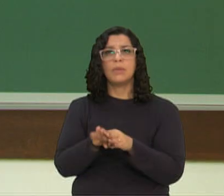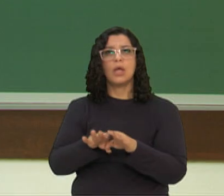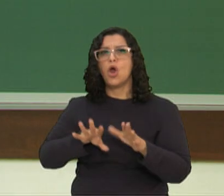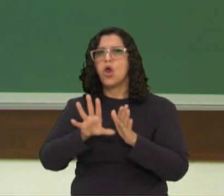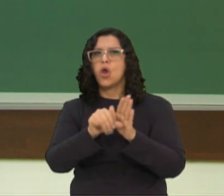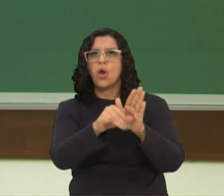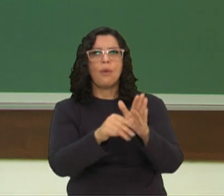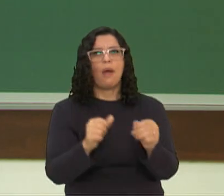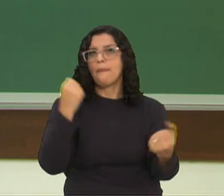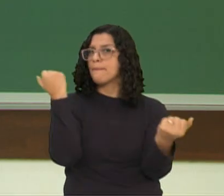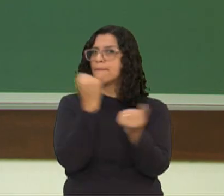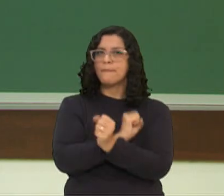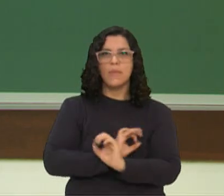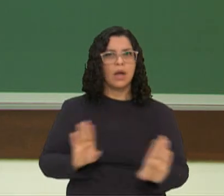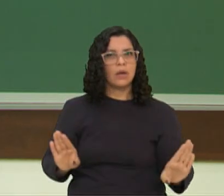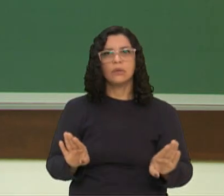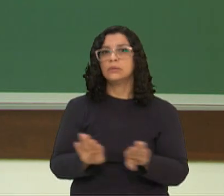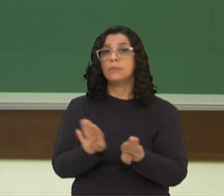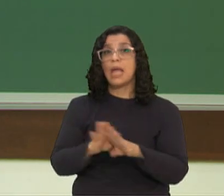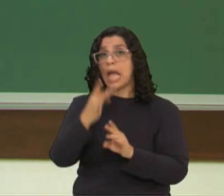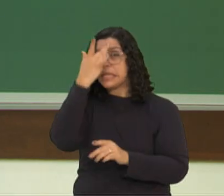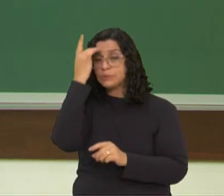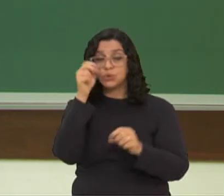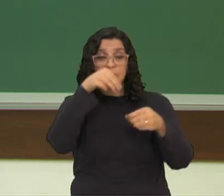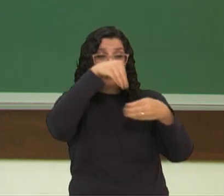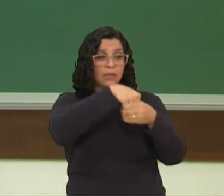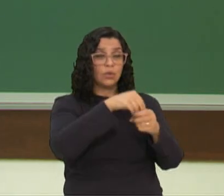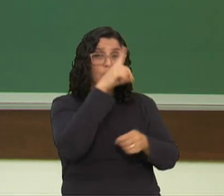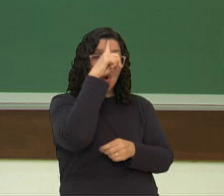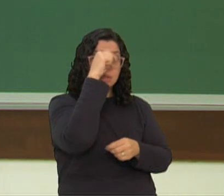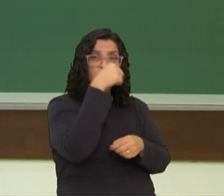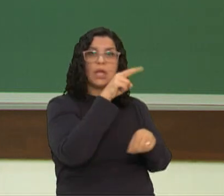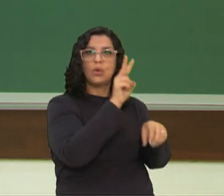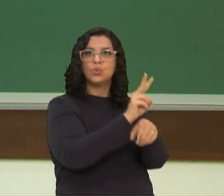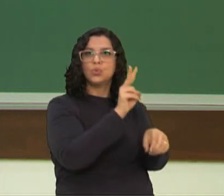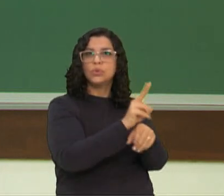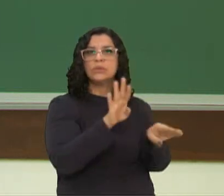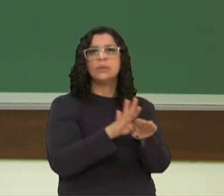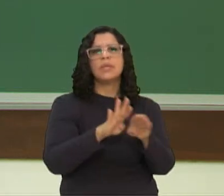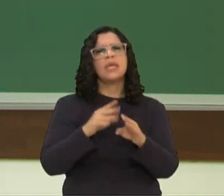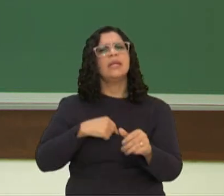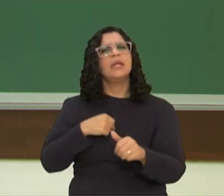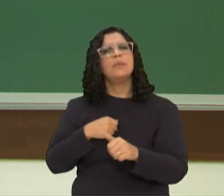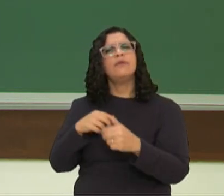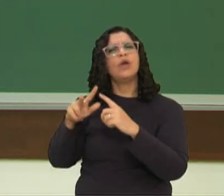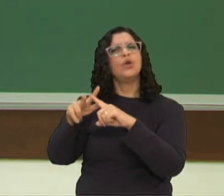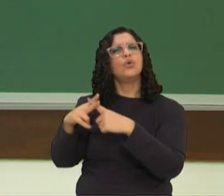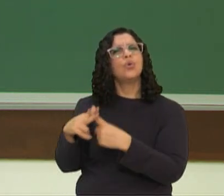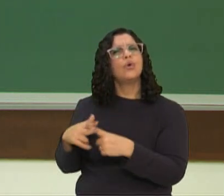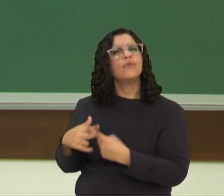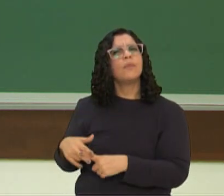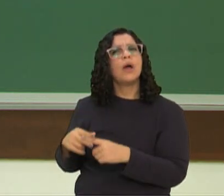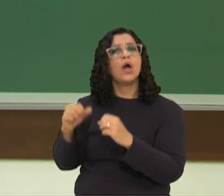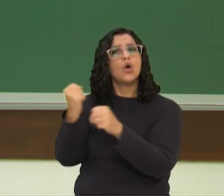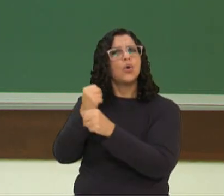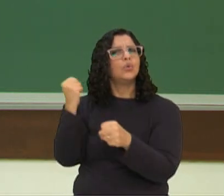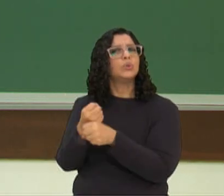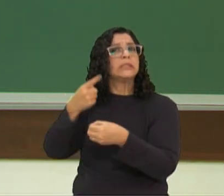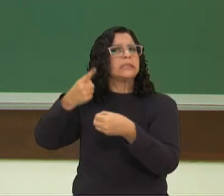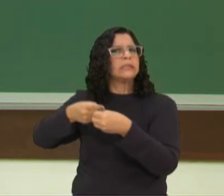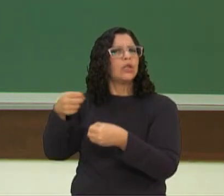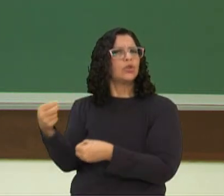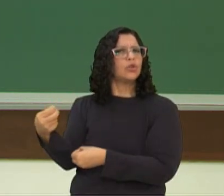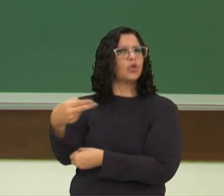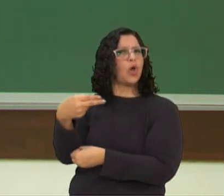saques, colocou as pessoas em hospitais e ele se aproveitou do momento para reformar a cidade, construir uma cidade nova,